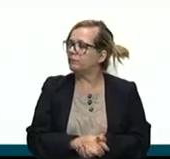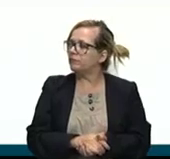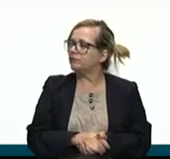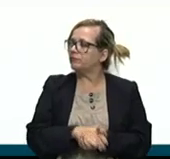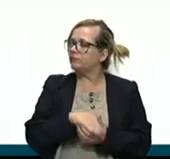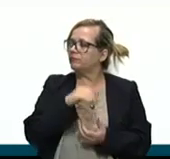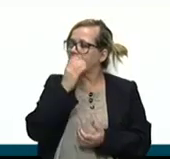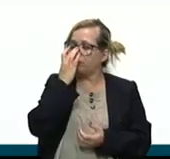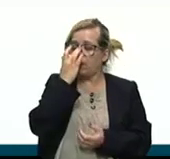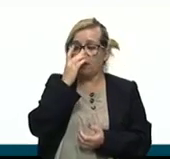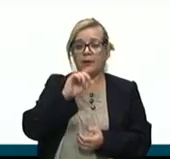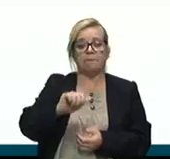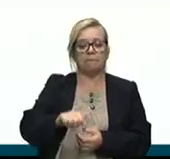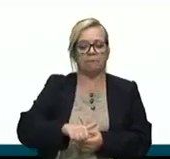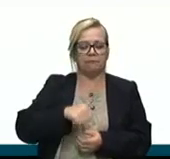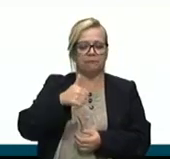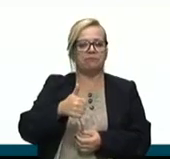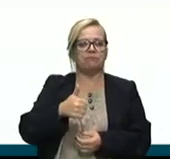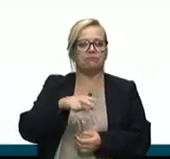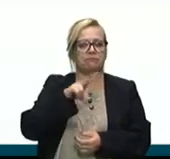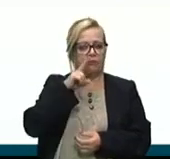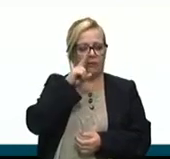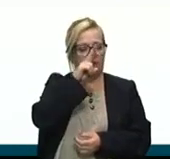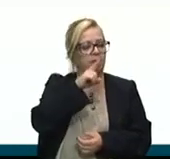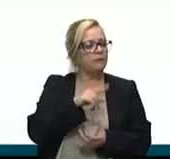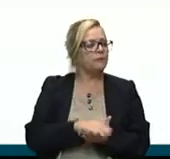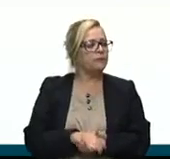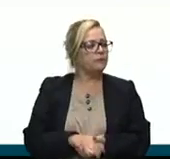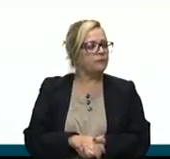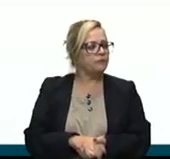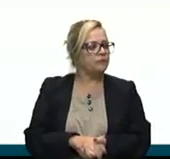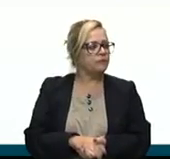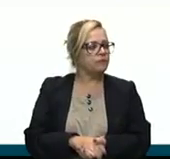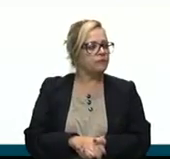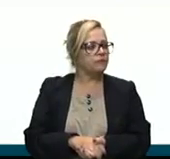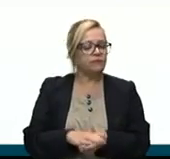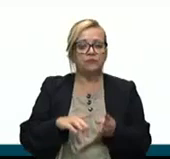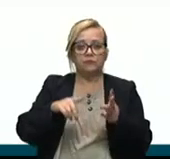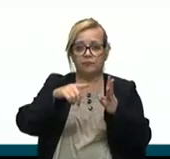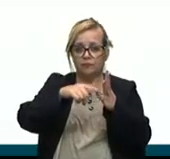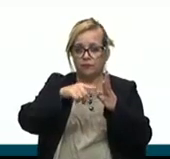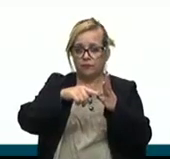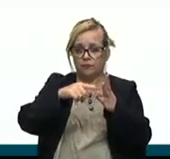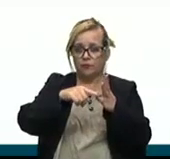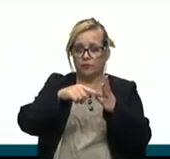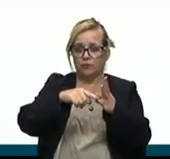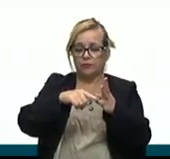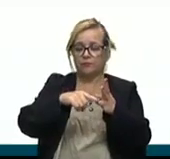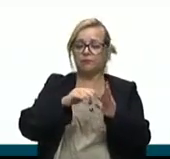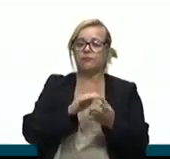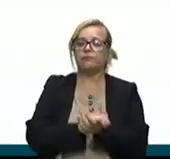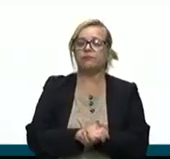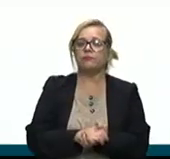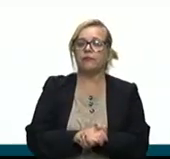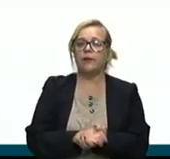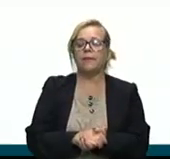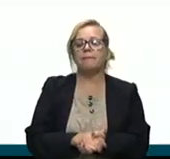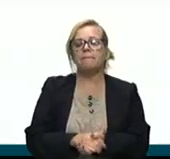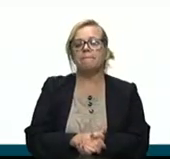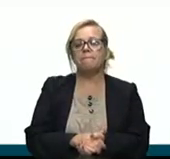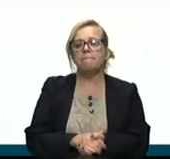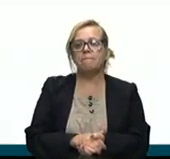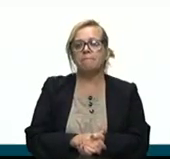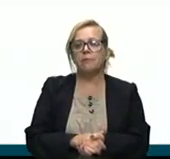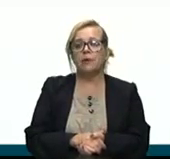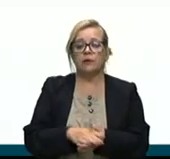altamente positiva. É uma correlação forte e positiva. No quarto caso, perceba, no